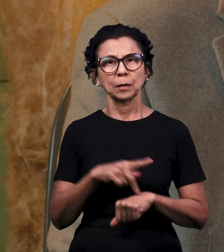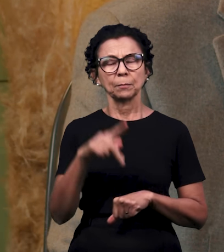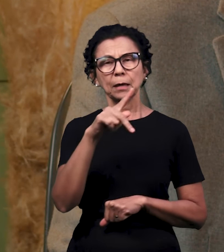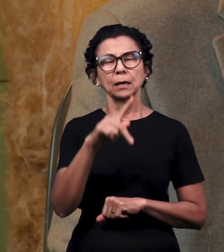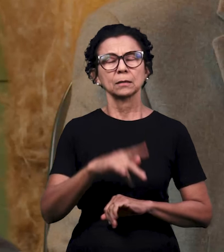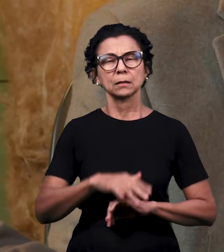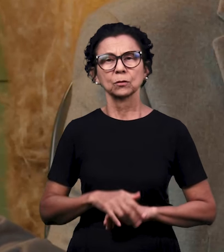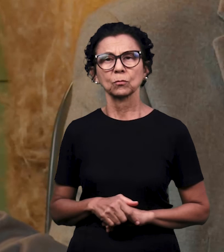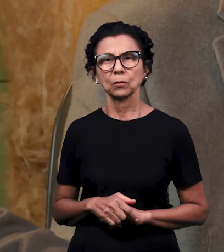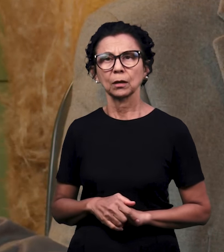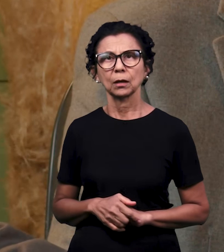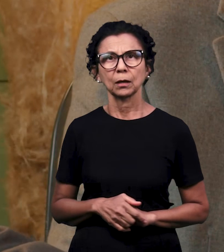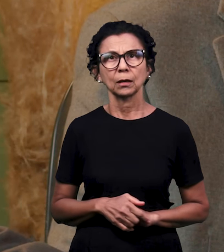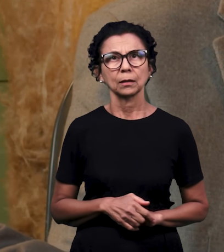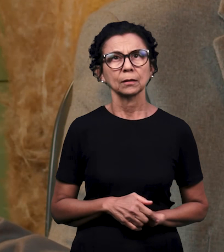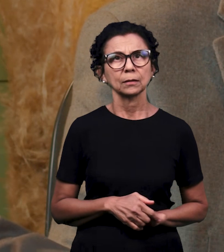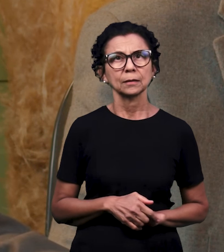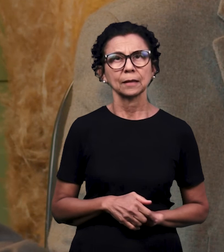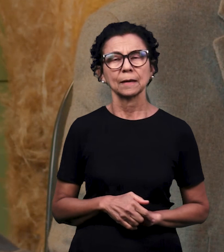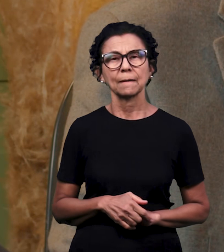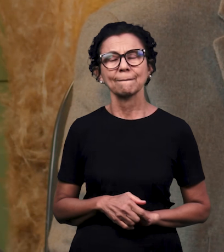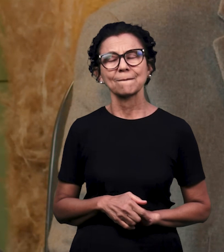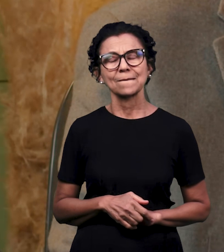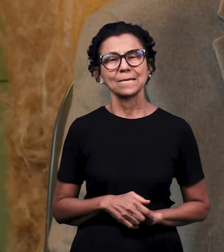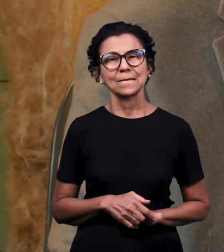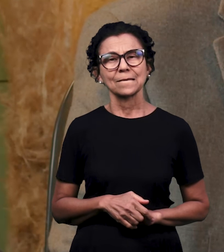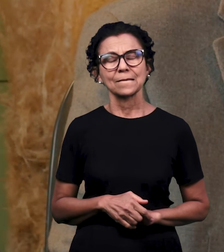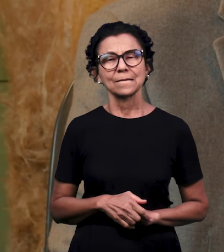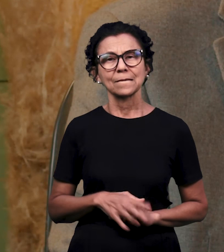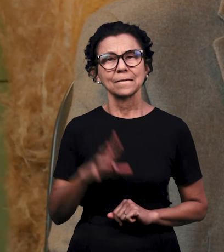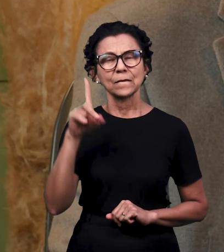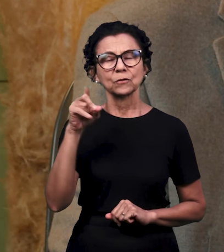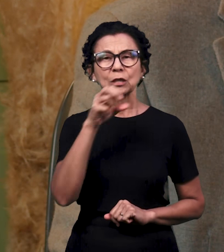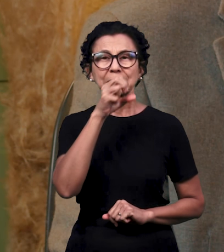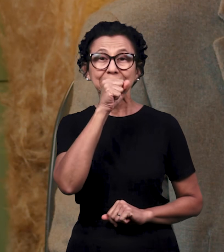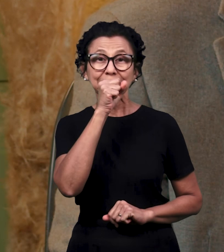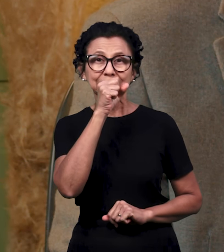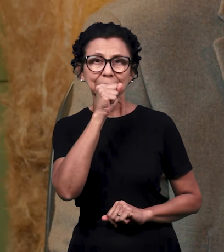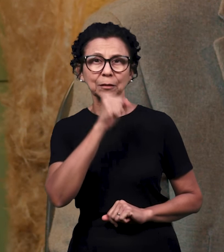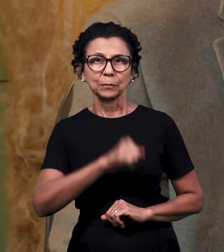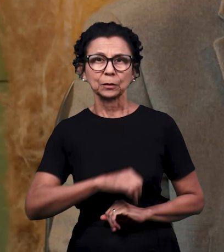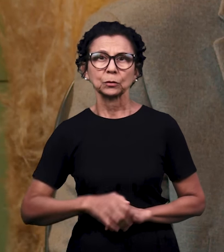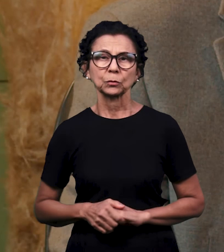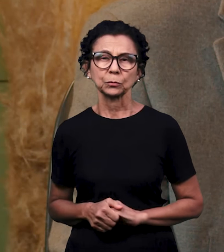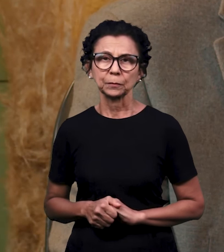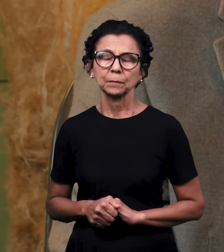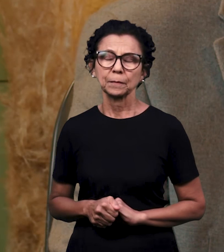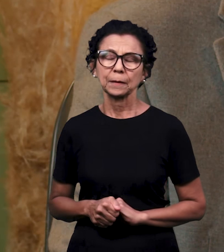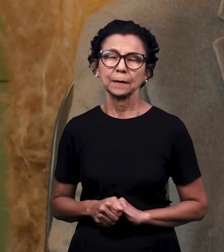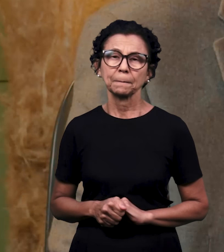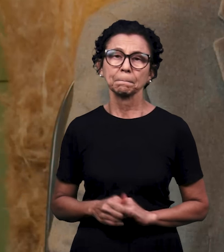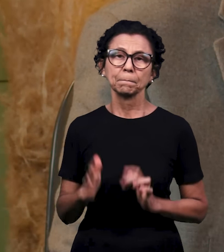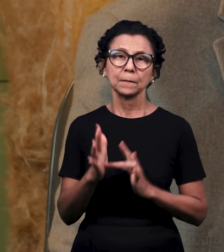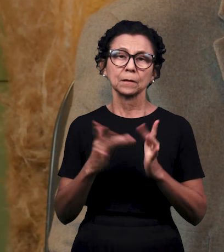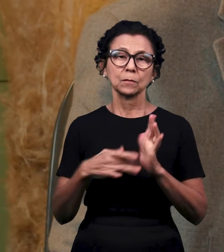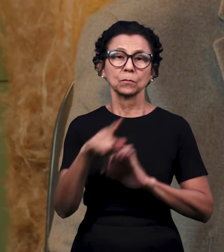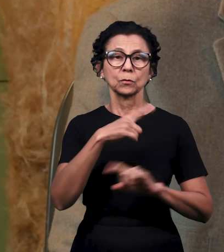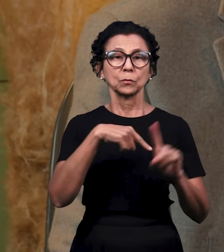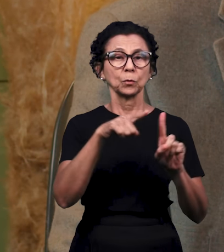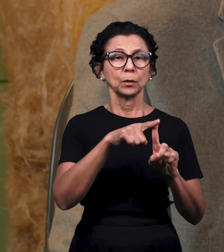né, na morte, né? E no domingo pela manhã, Jesus ressuscita, né?